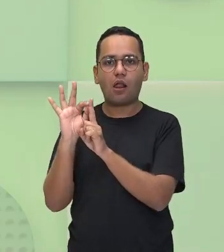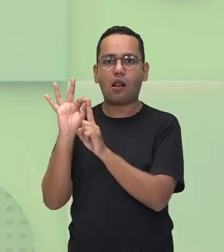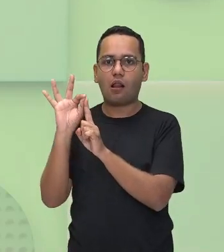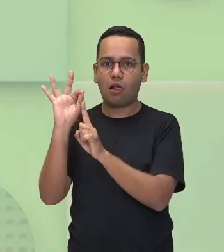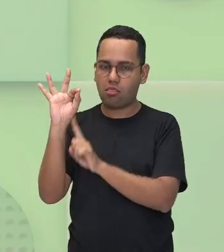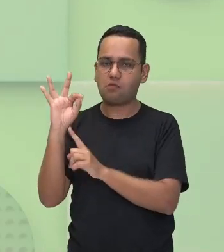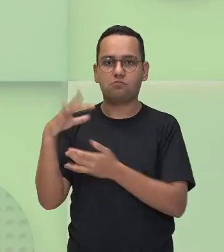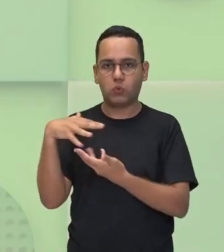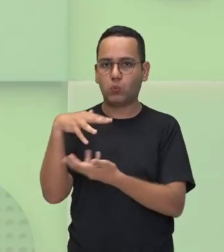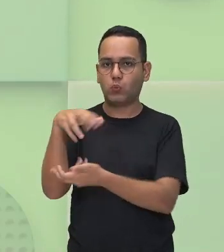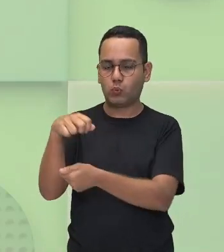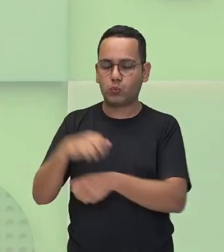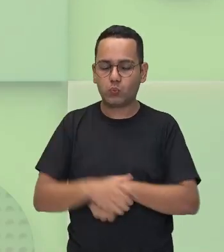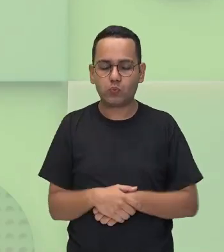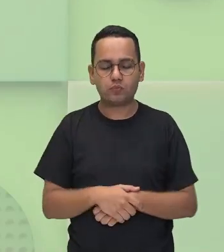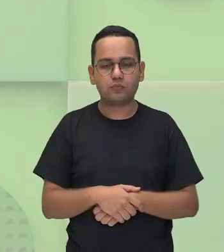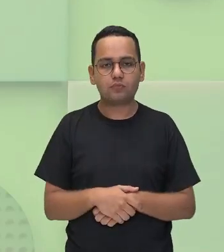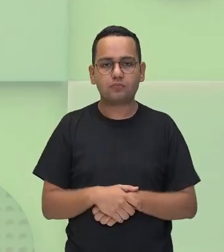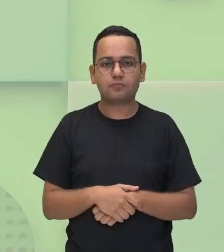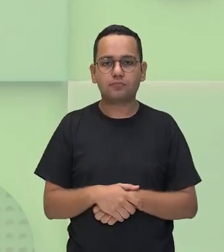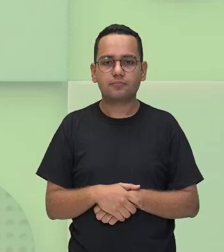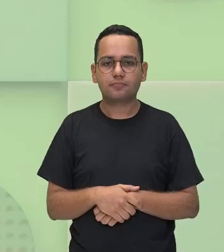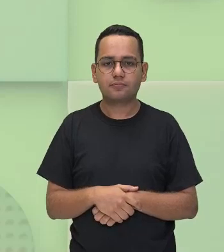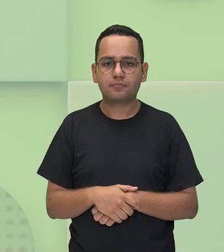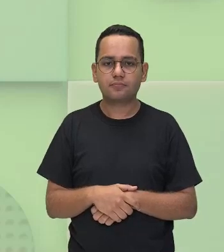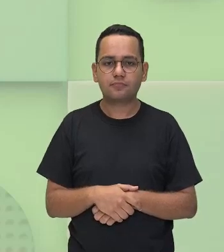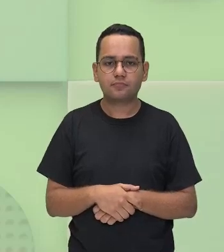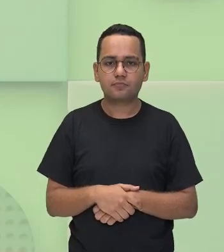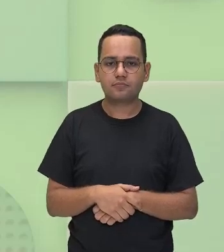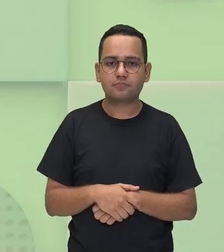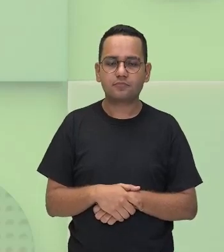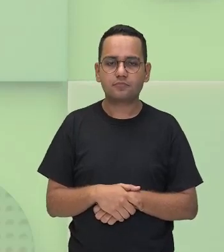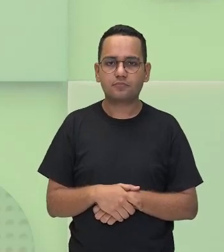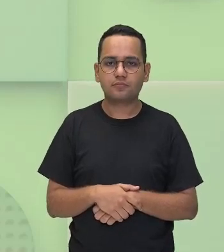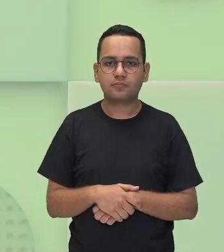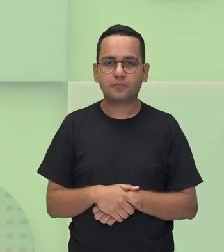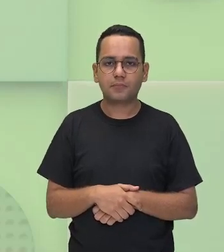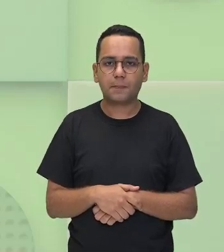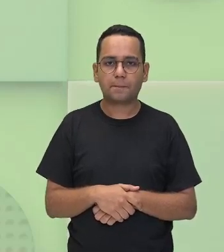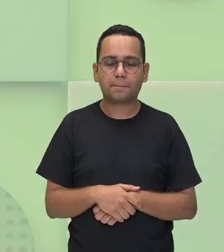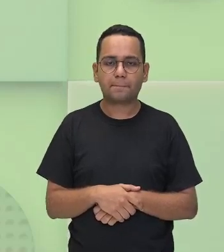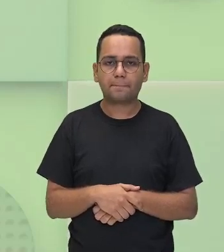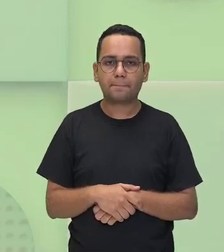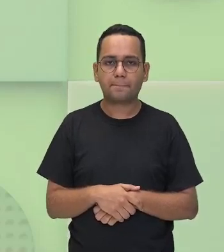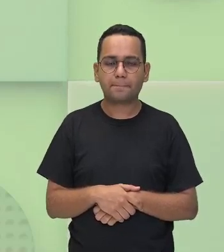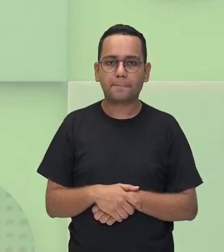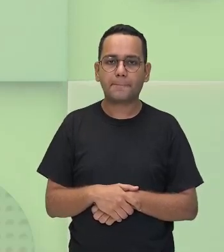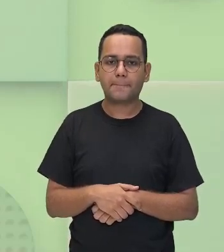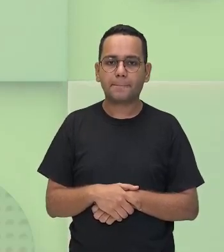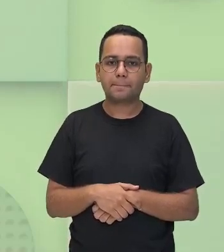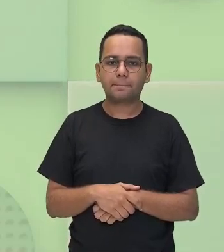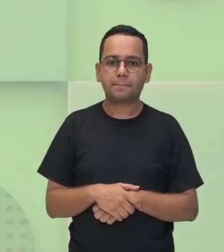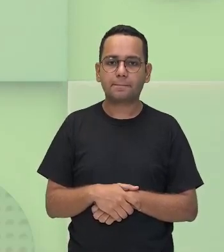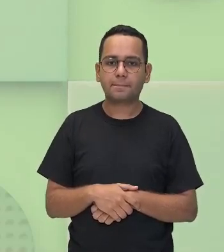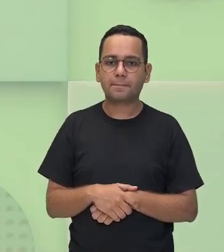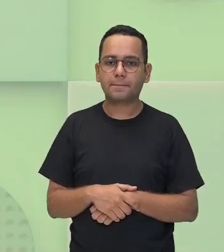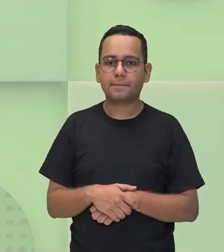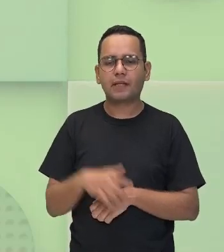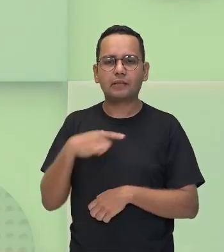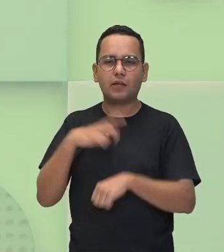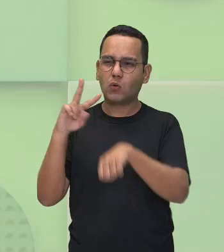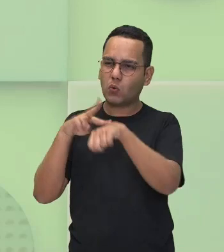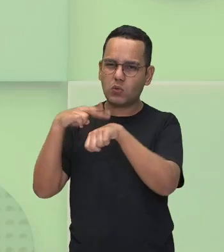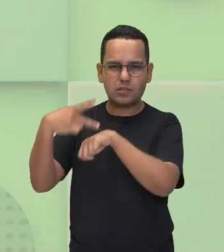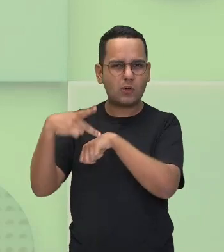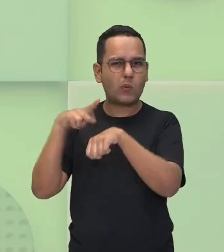uma alteração, né, dessa temperatura do planeta e várias consequências estão ocorrendo no